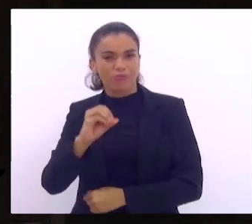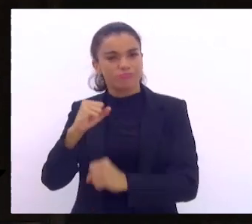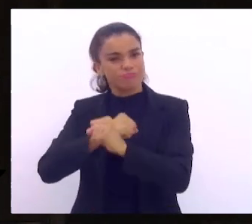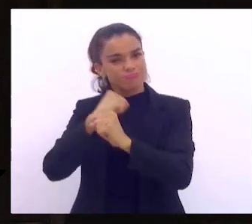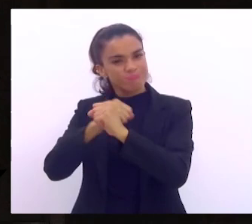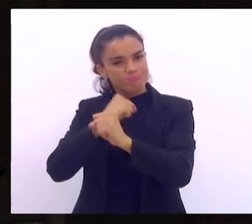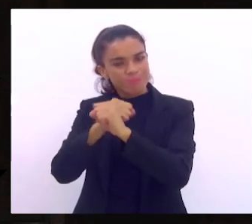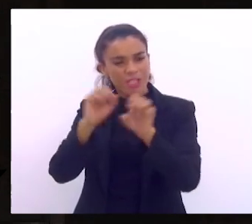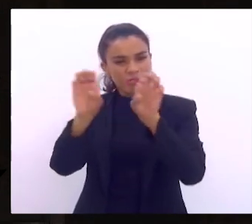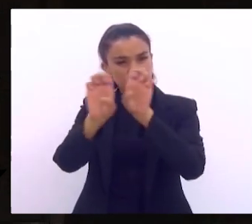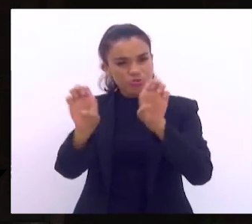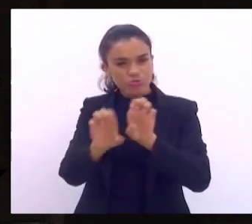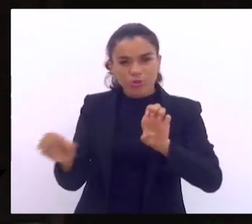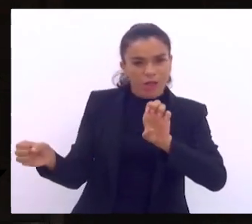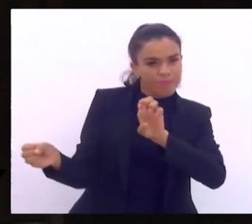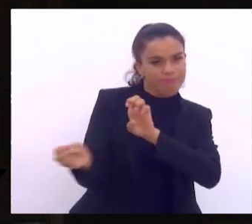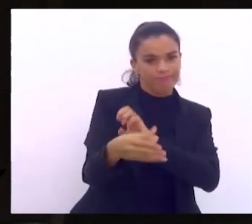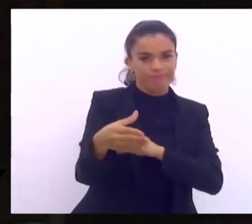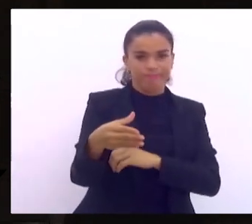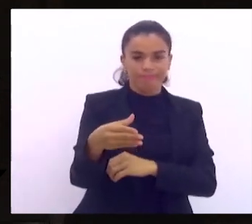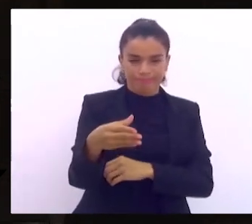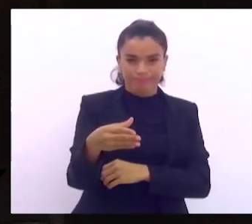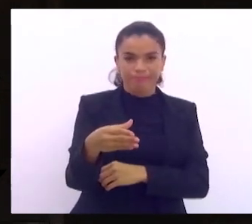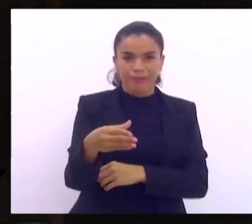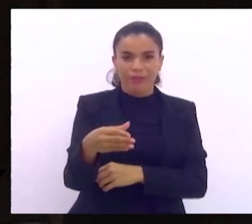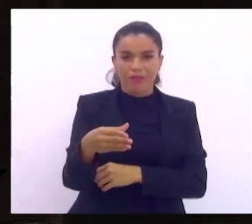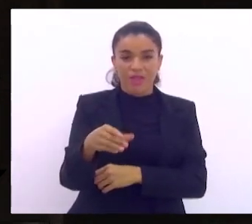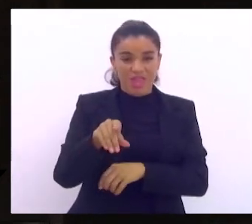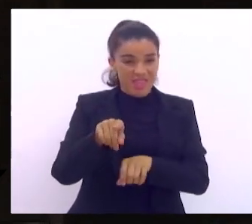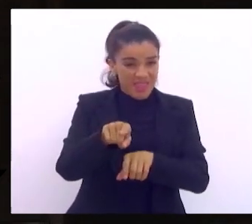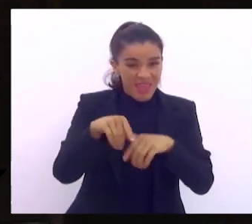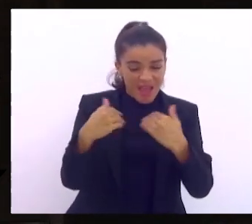reconstruído, que isso aqui não seja em vão,